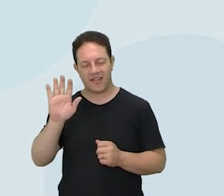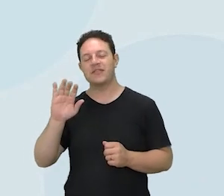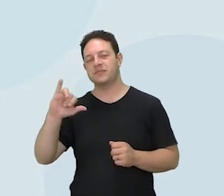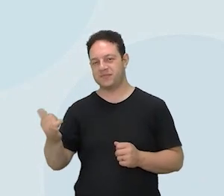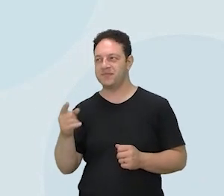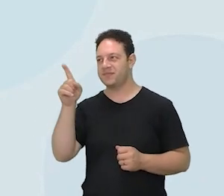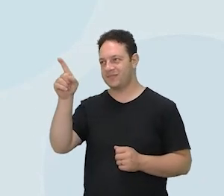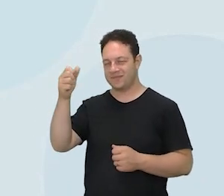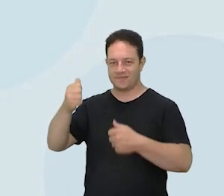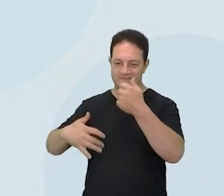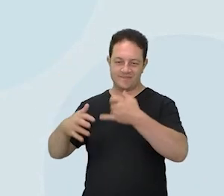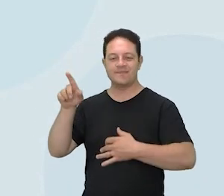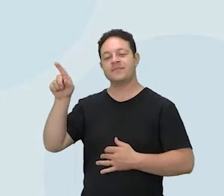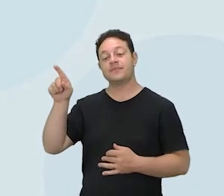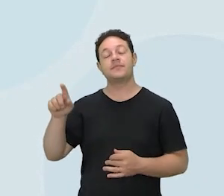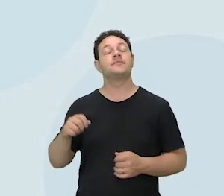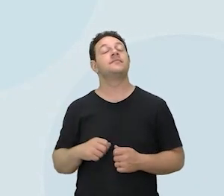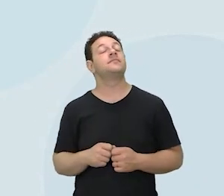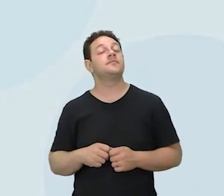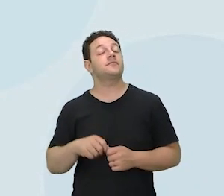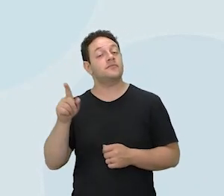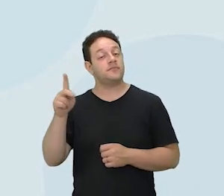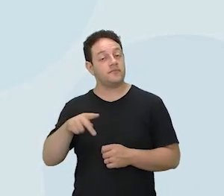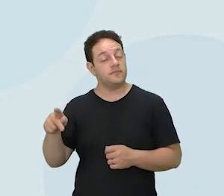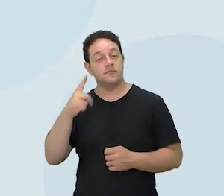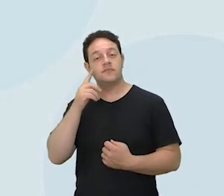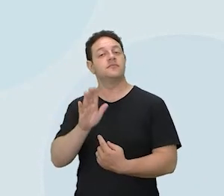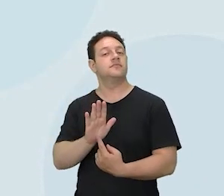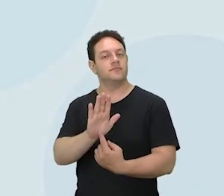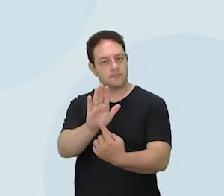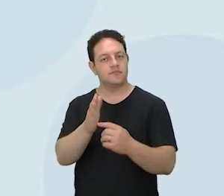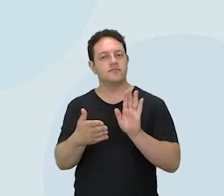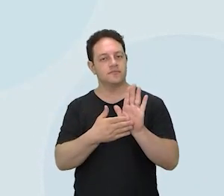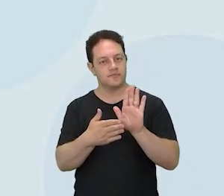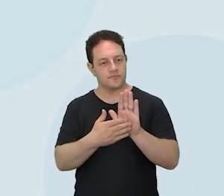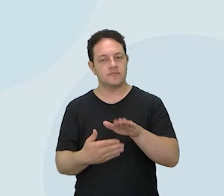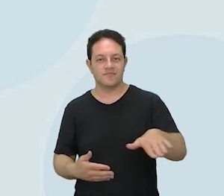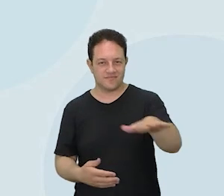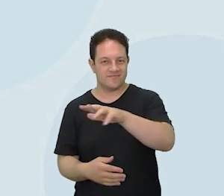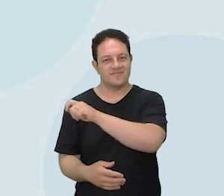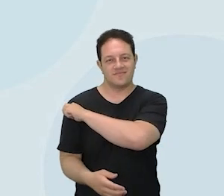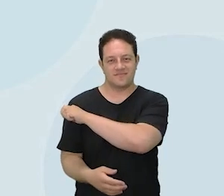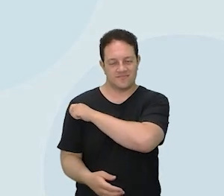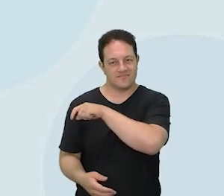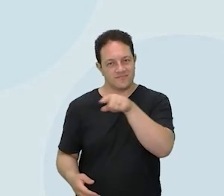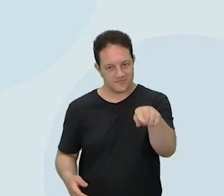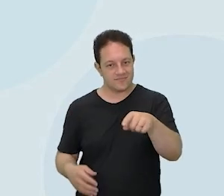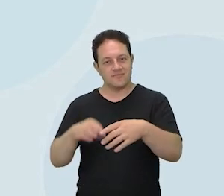isso. Ele apresenta a proposta, né, para os nossos alunos